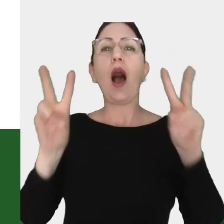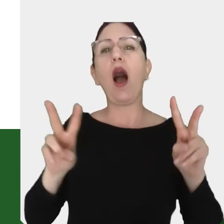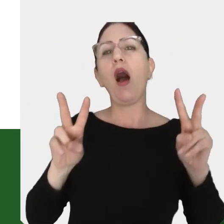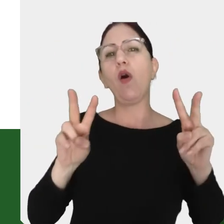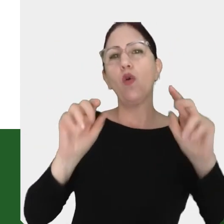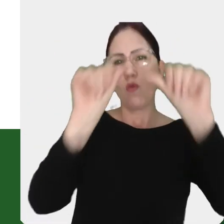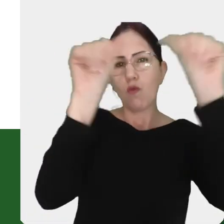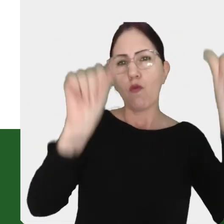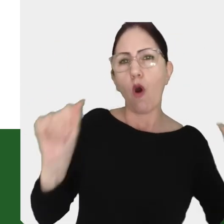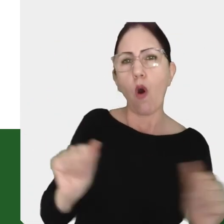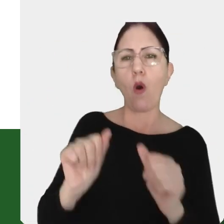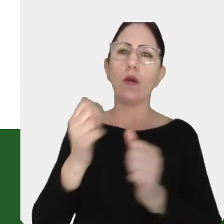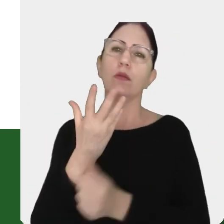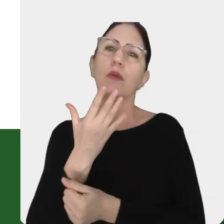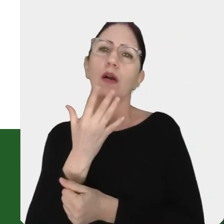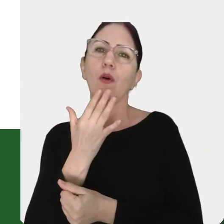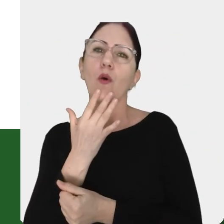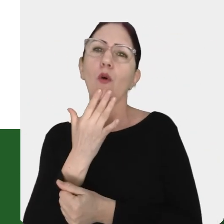da interface.